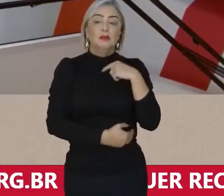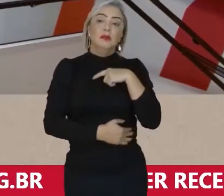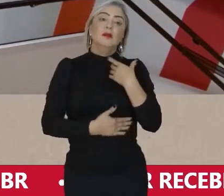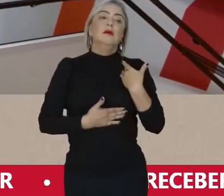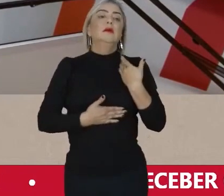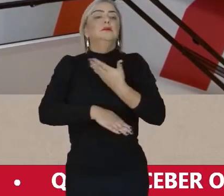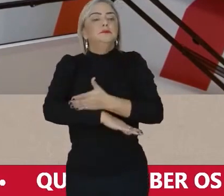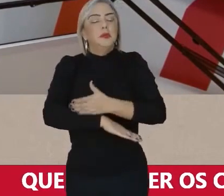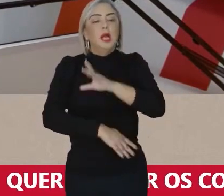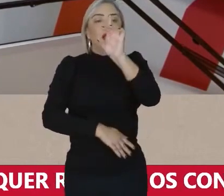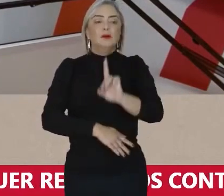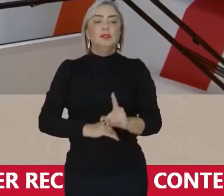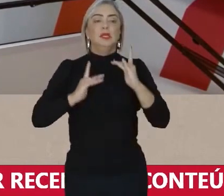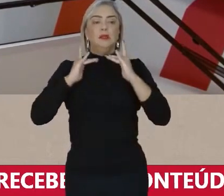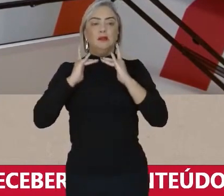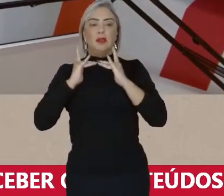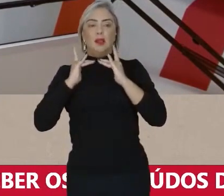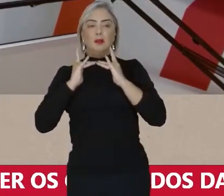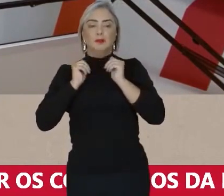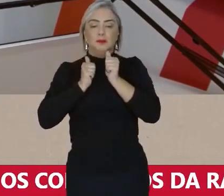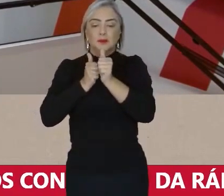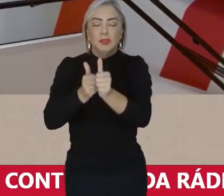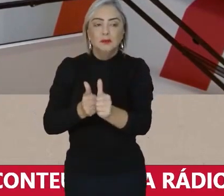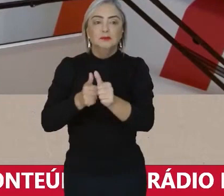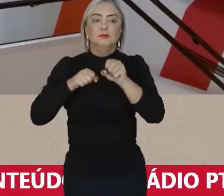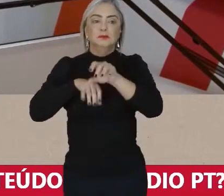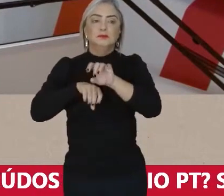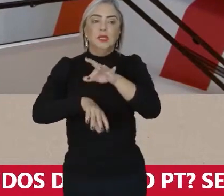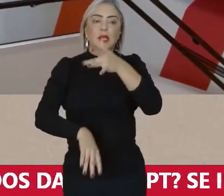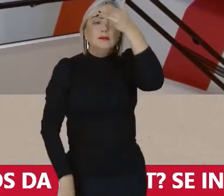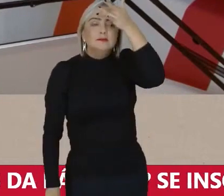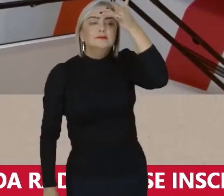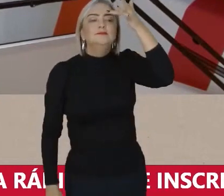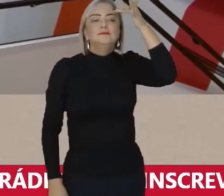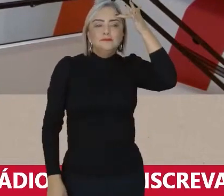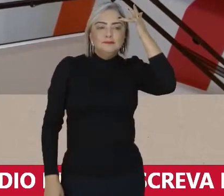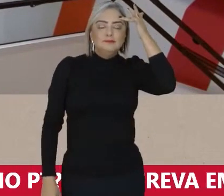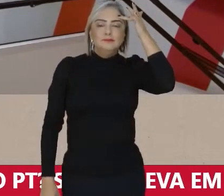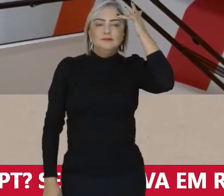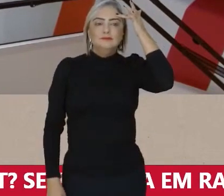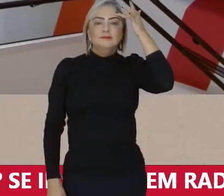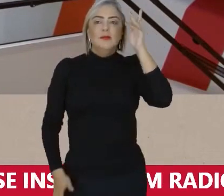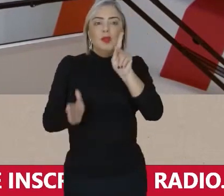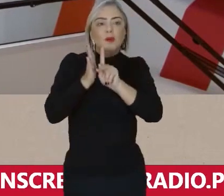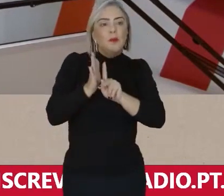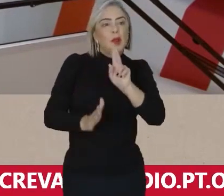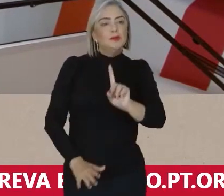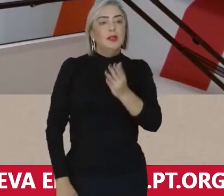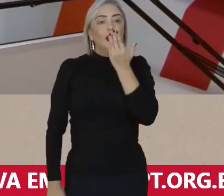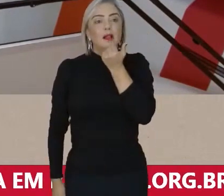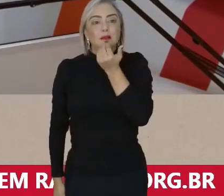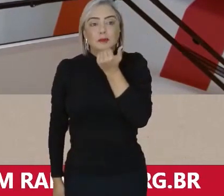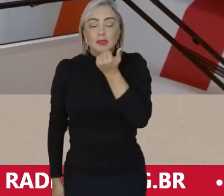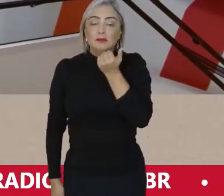desde o exercício do direito ao luto, do acompanhamento educacional, da saúde mental, né, o próprio direito à